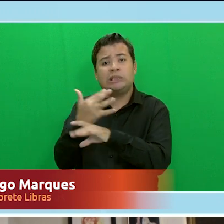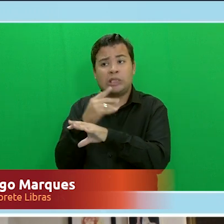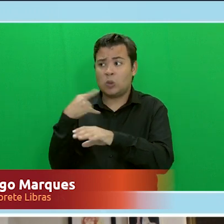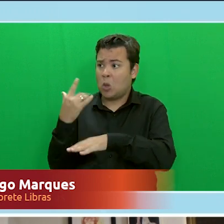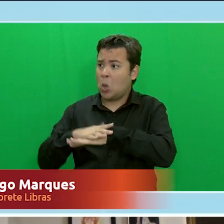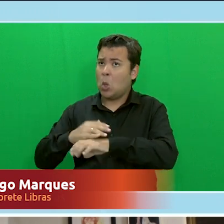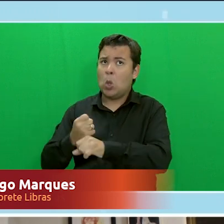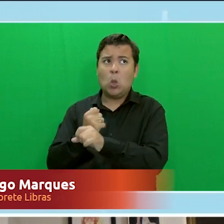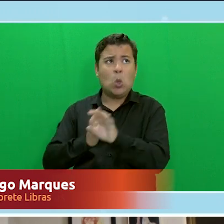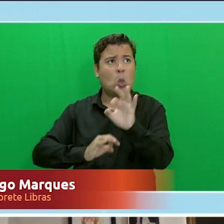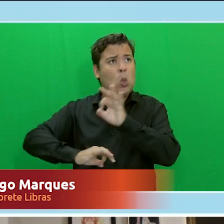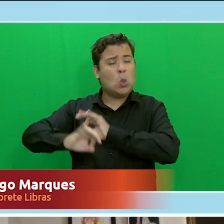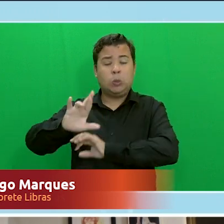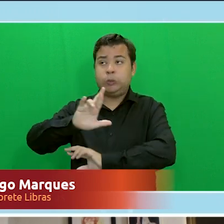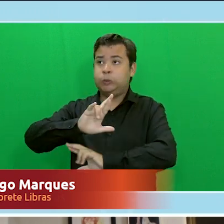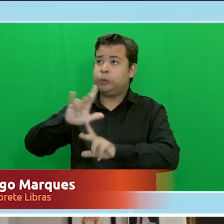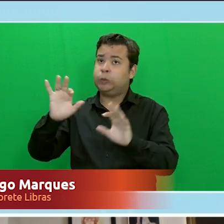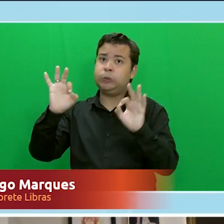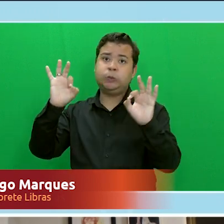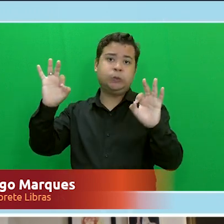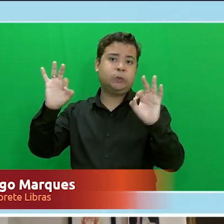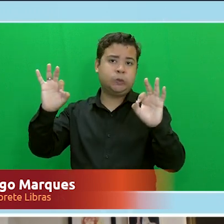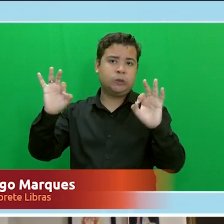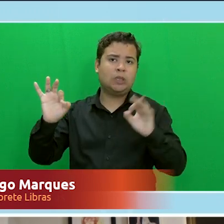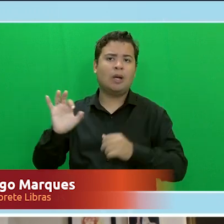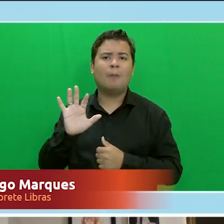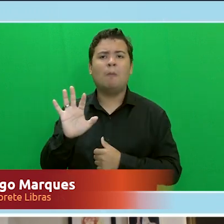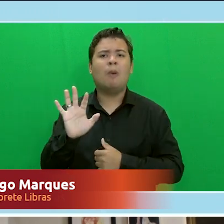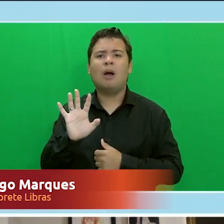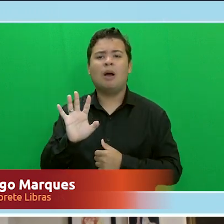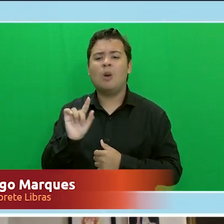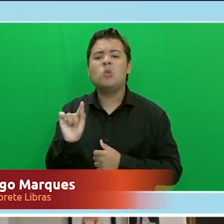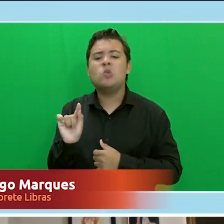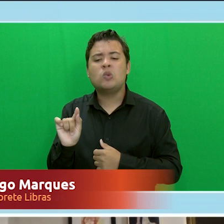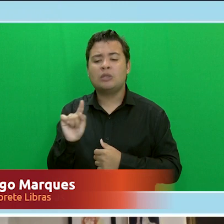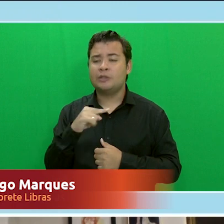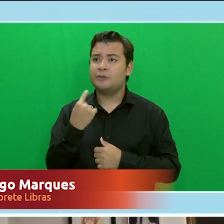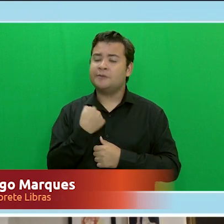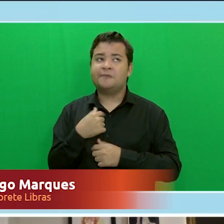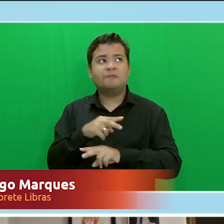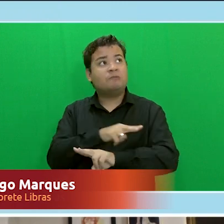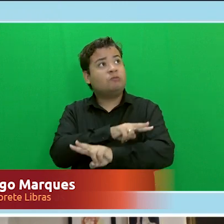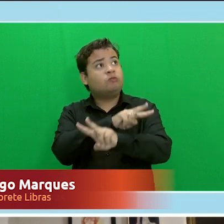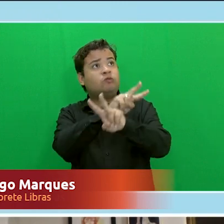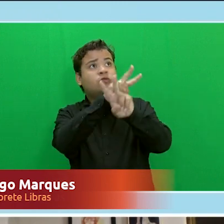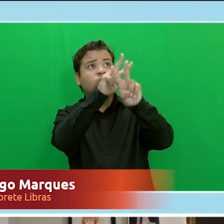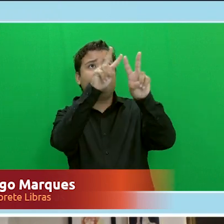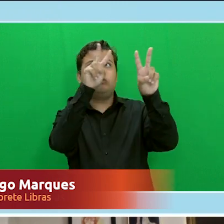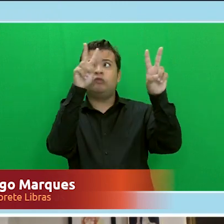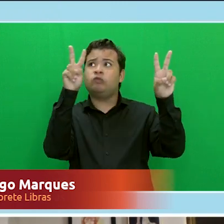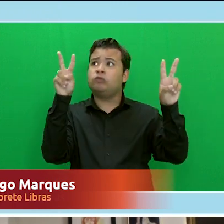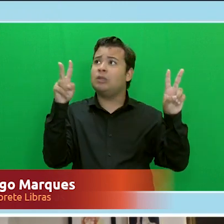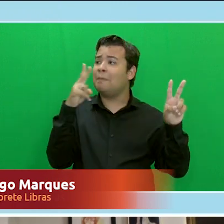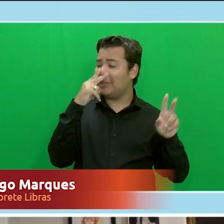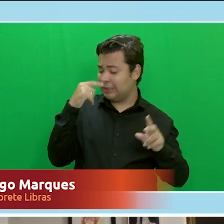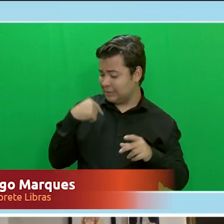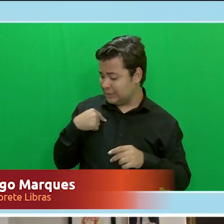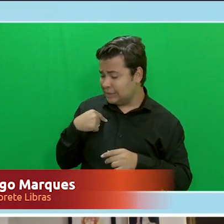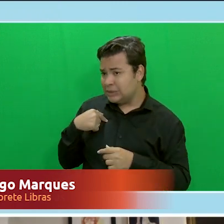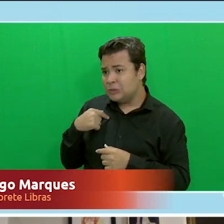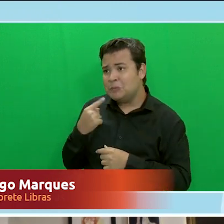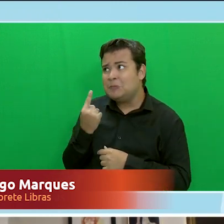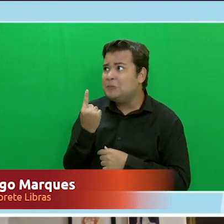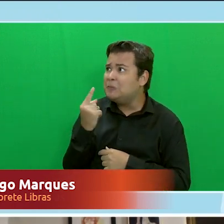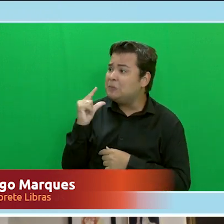nós construímos, né? Nós nos vemos pequeno diante essa grande